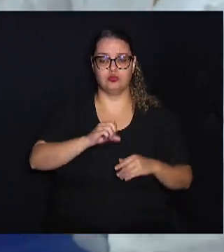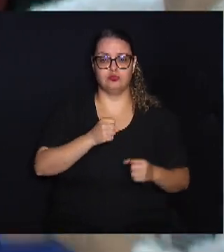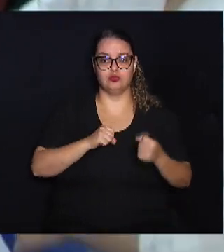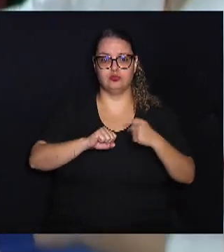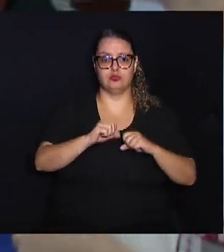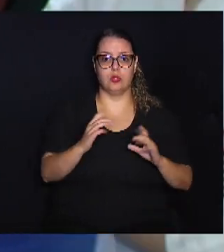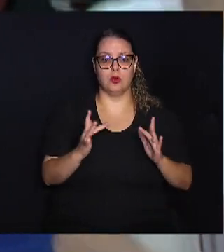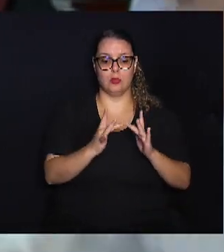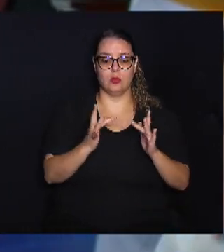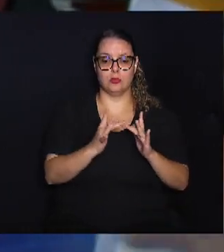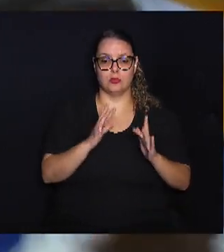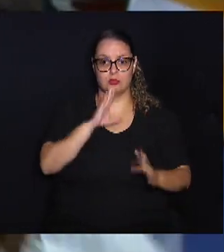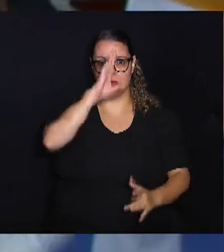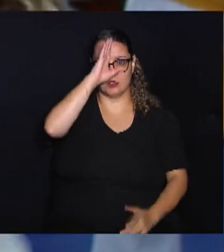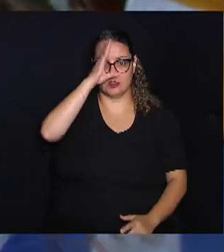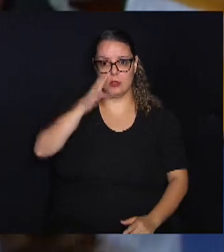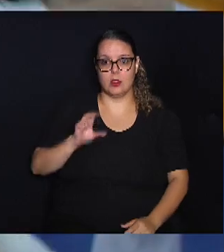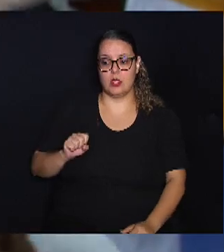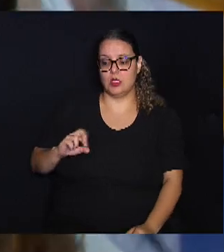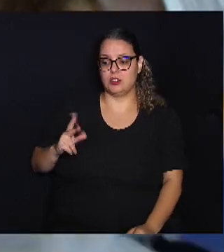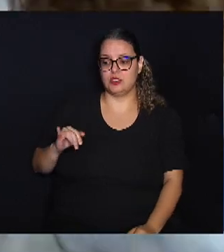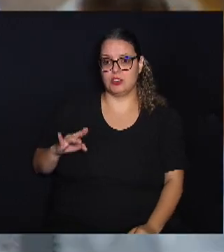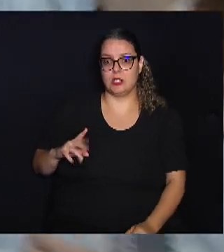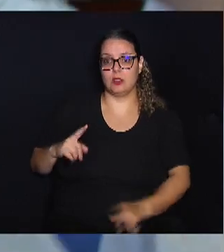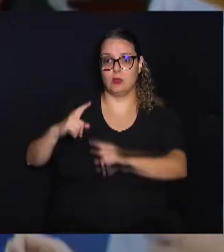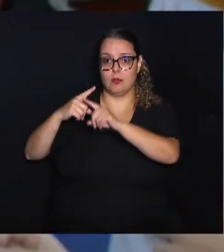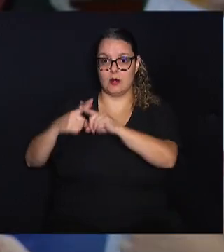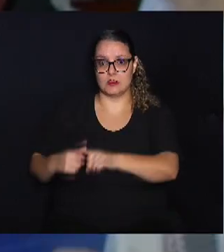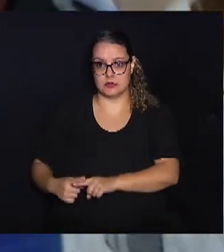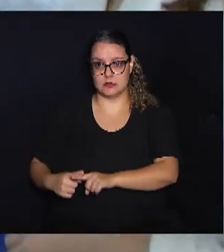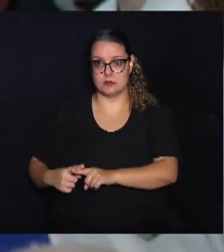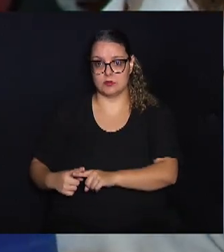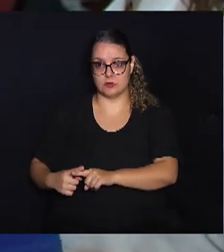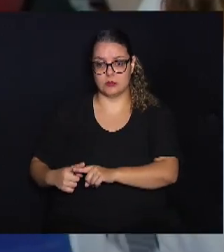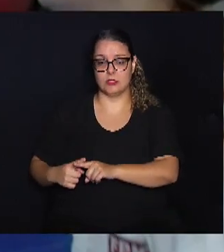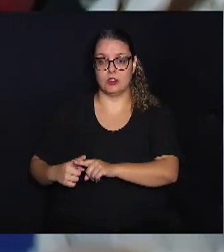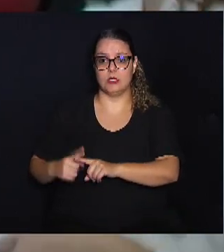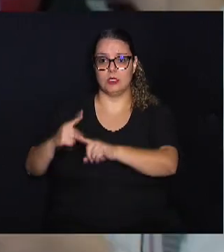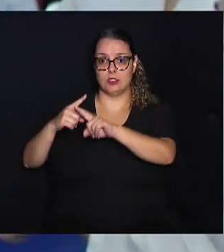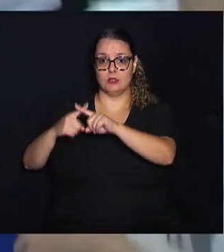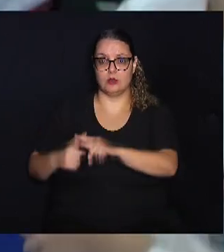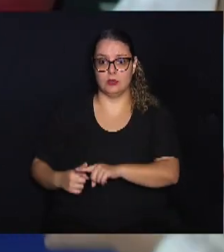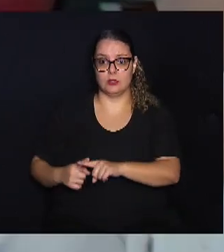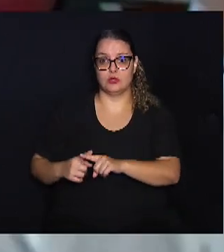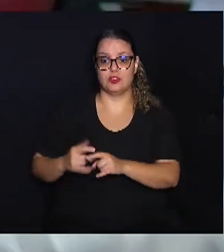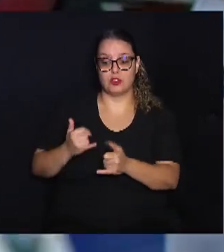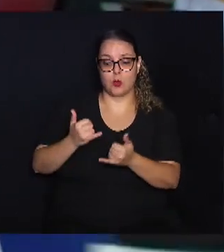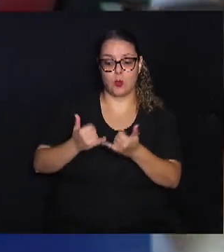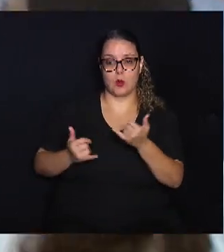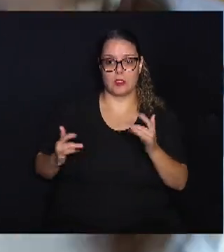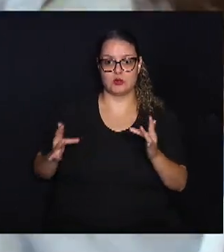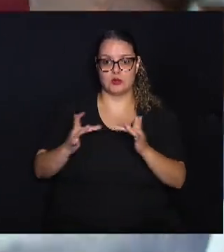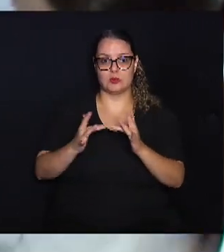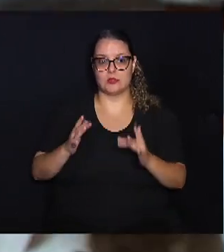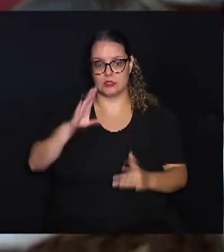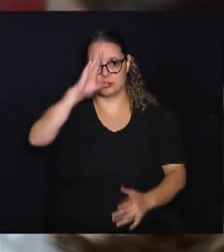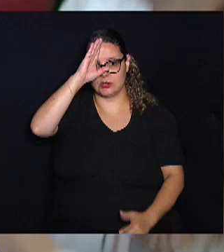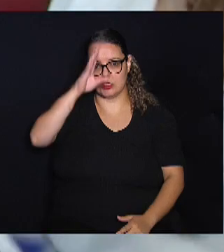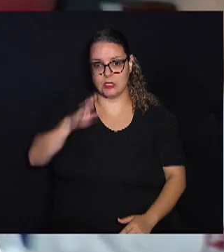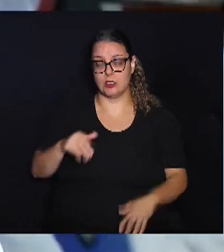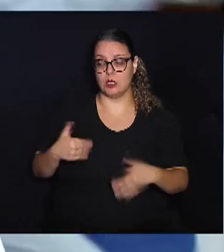e o shiai-kumite, a palavra shiai é competição. Então a competição é de semi-contato. E quais são as